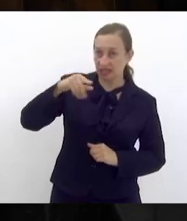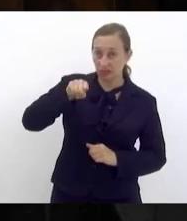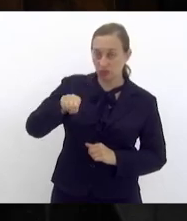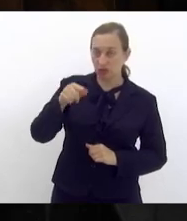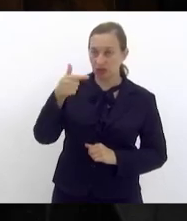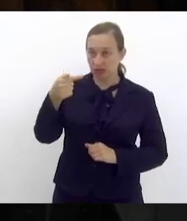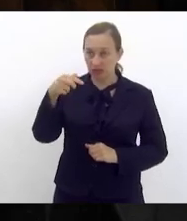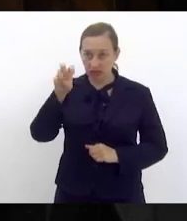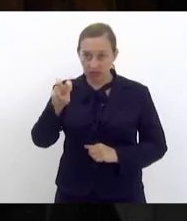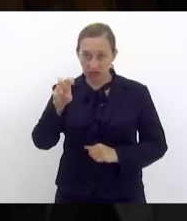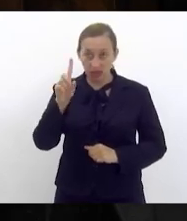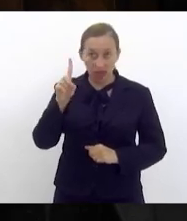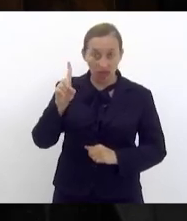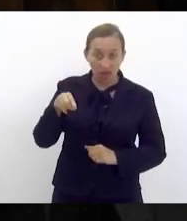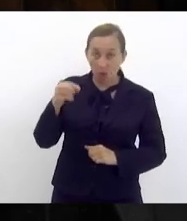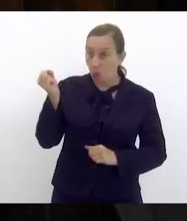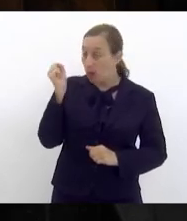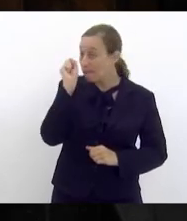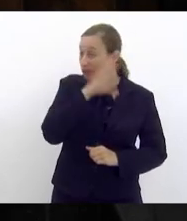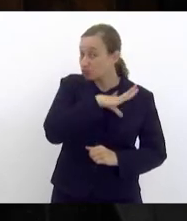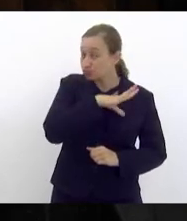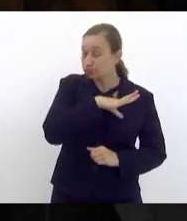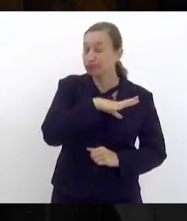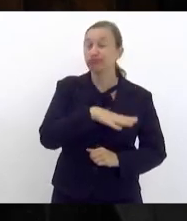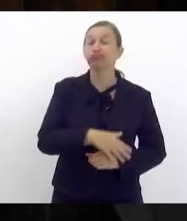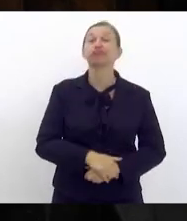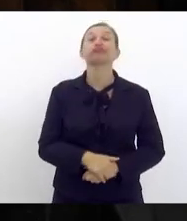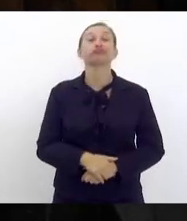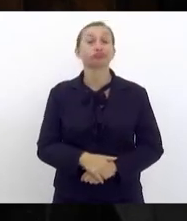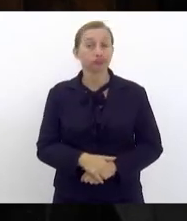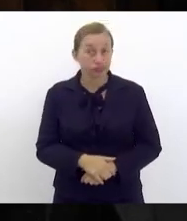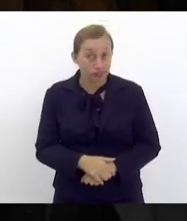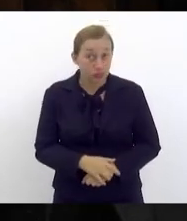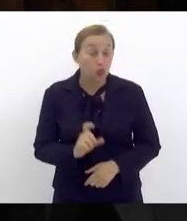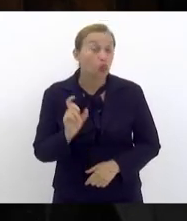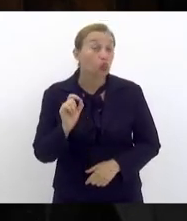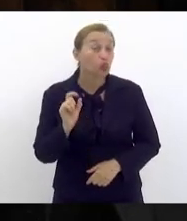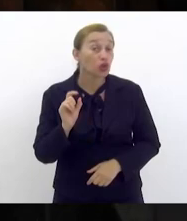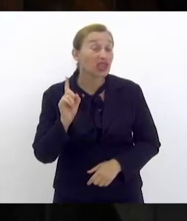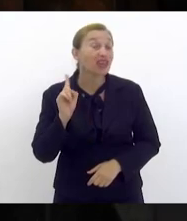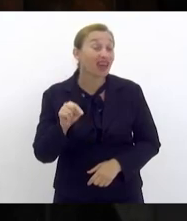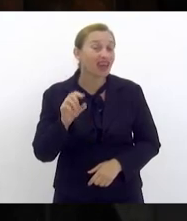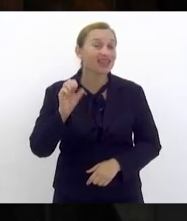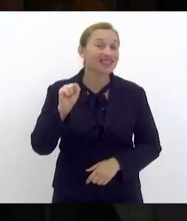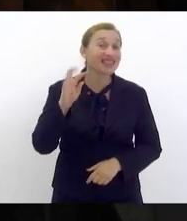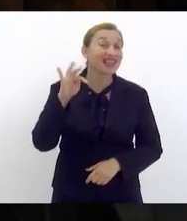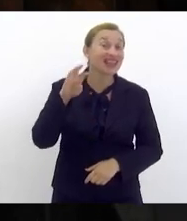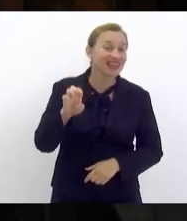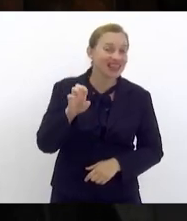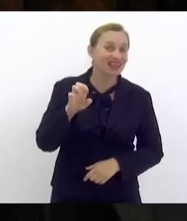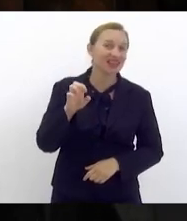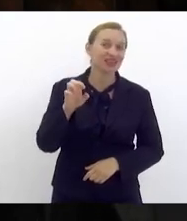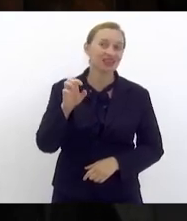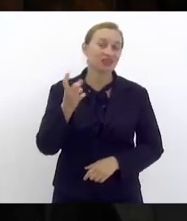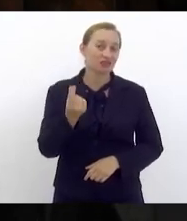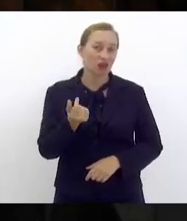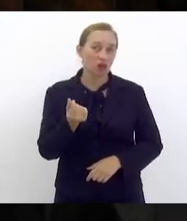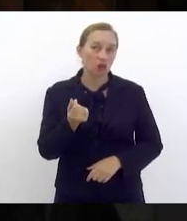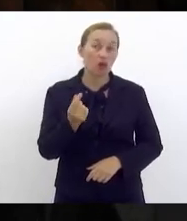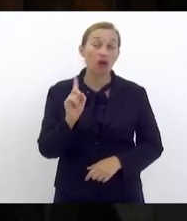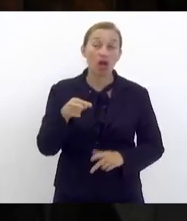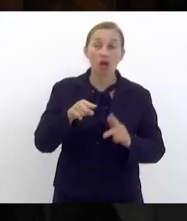13,75 é um absurdo. O que que é essa taxa Selic? É a